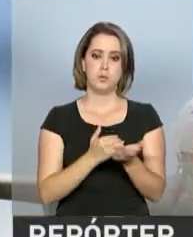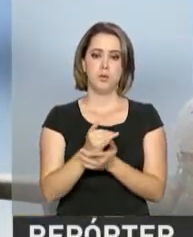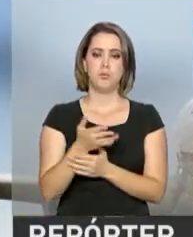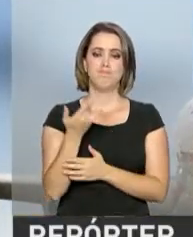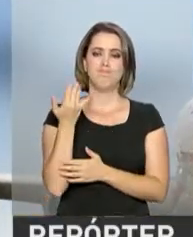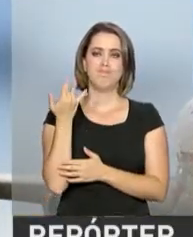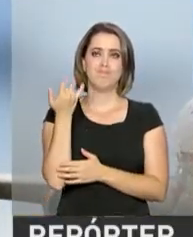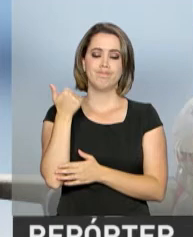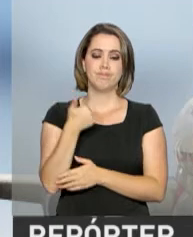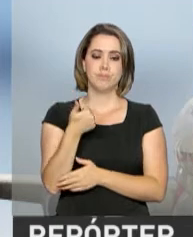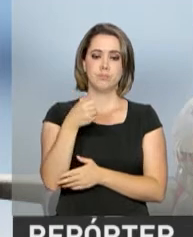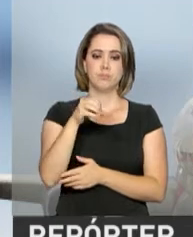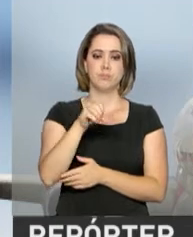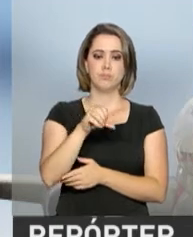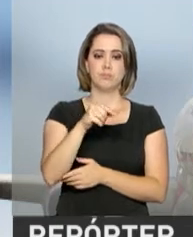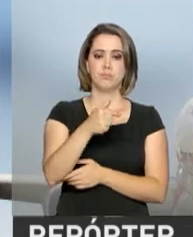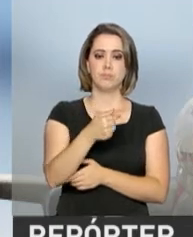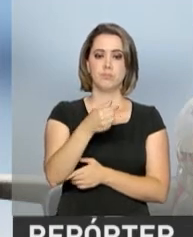muito antes.